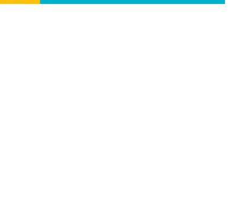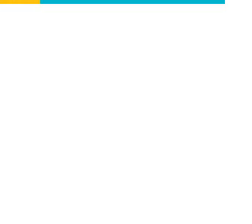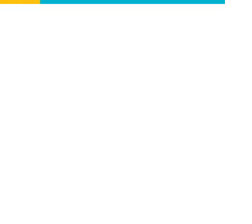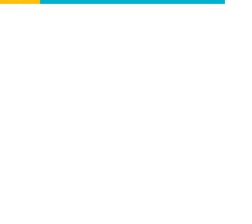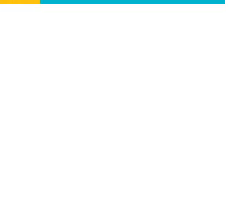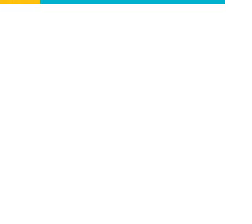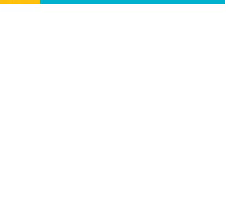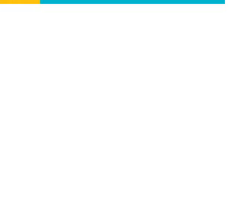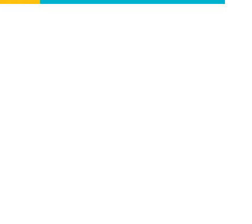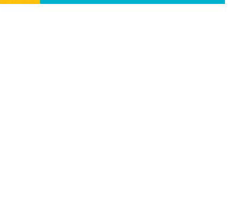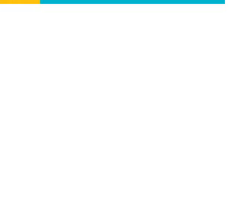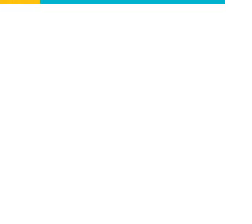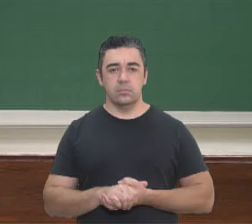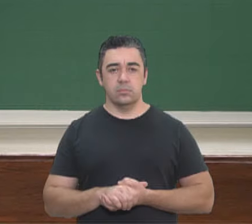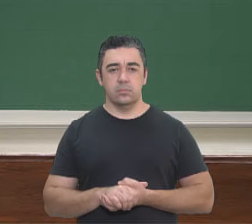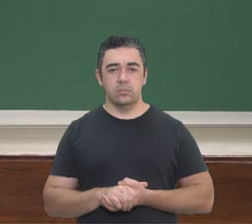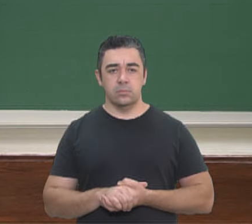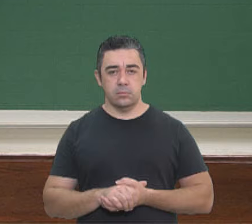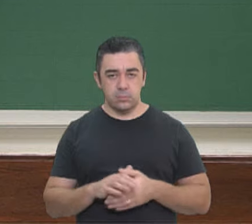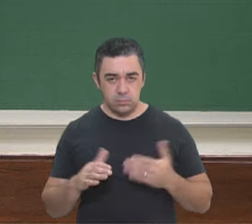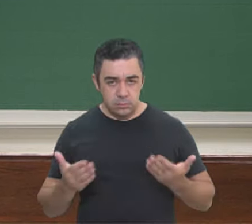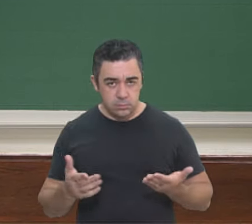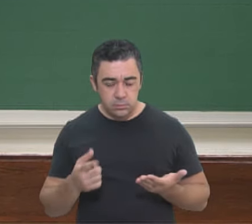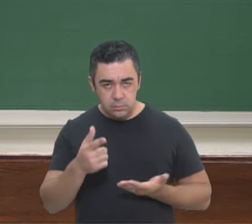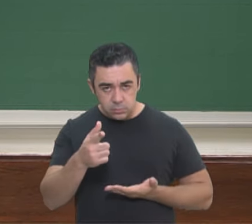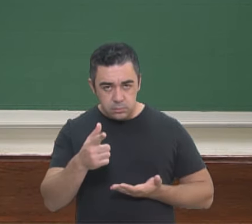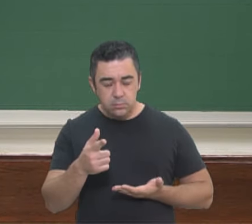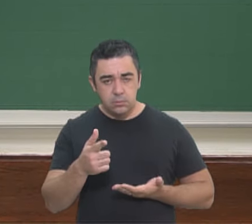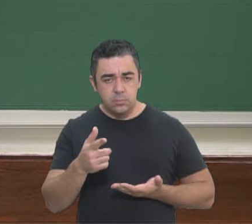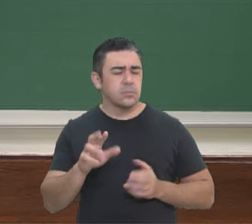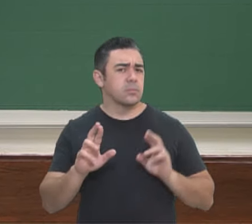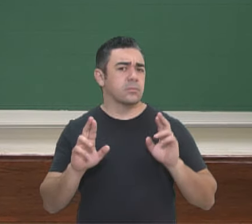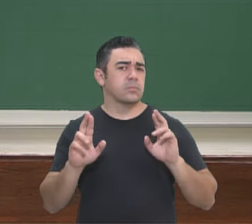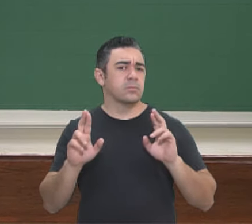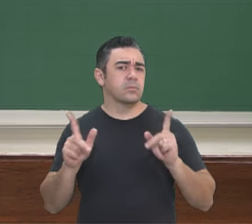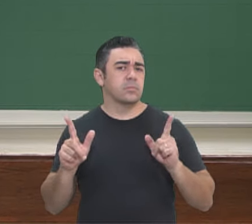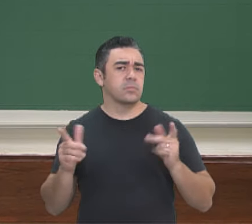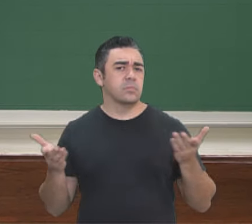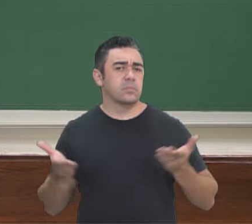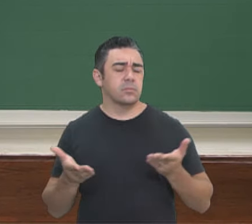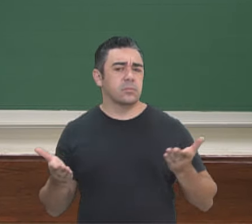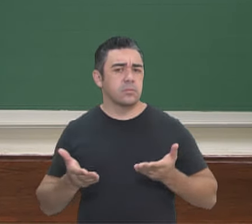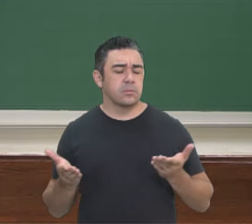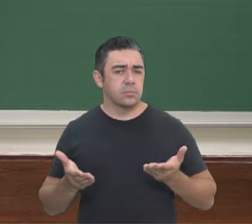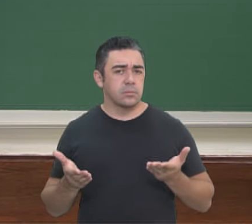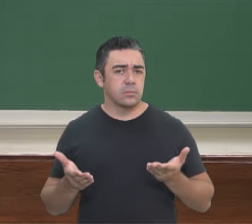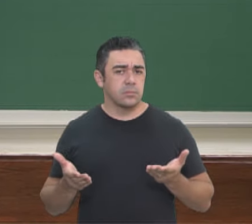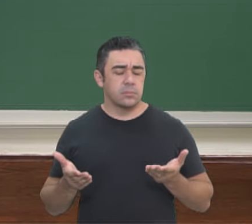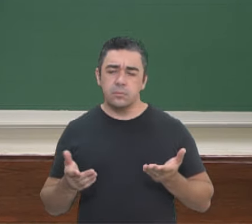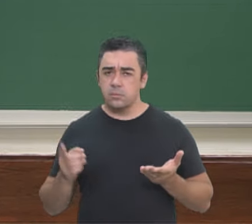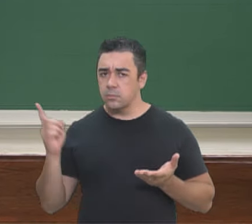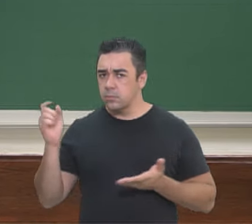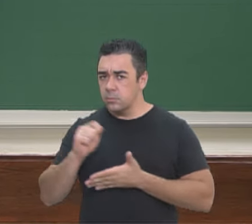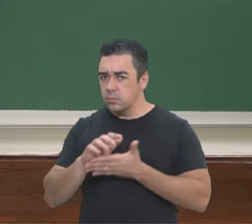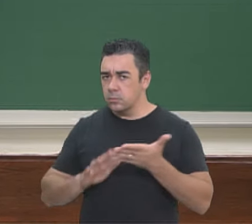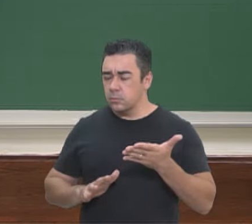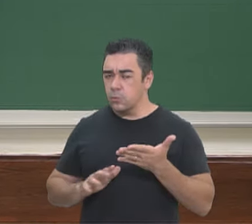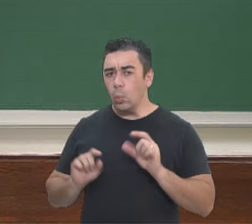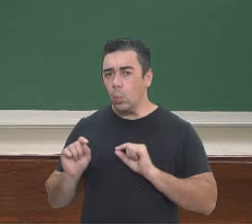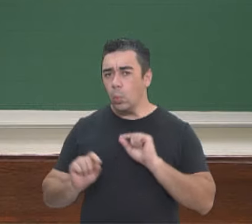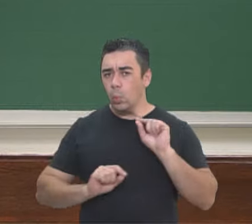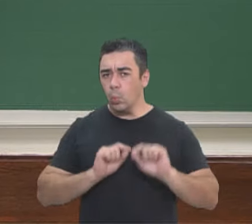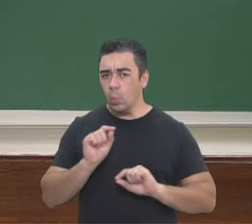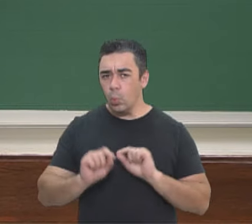essas associações. Então, me permite transitar. Ah, porque é mais fácil eu pensar, por exemplo, que 7 mais